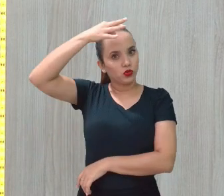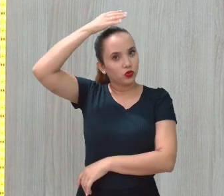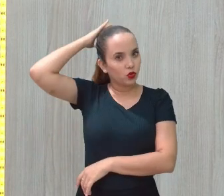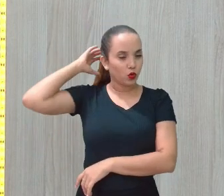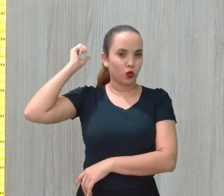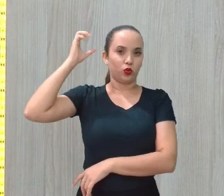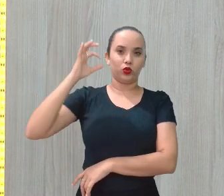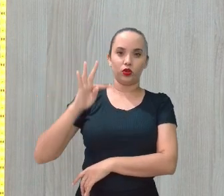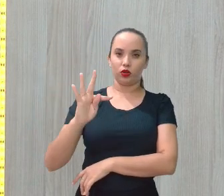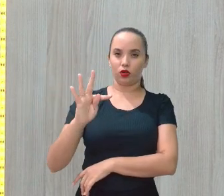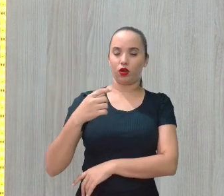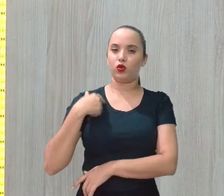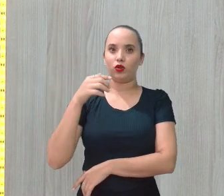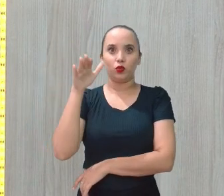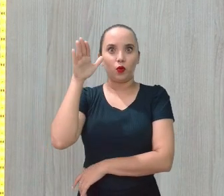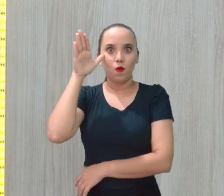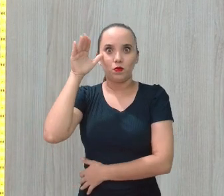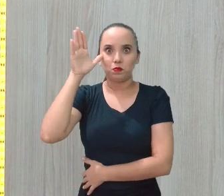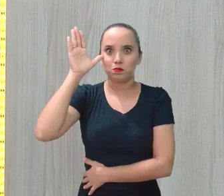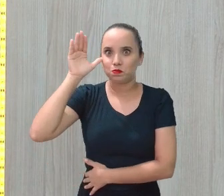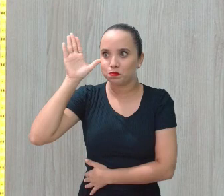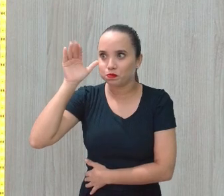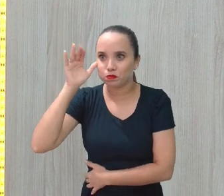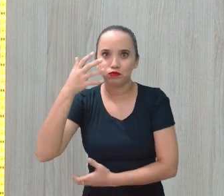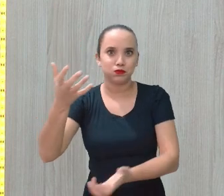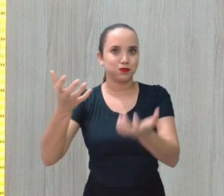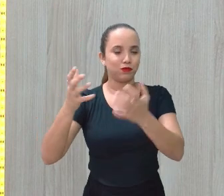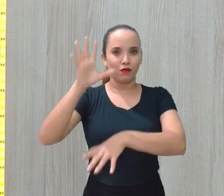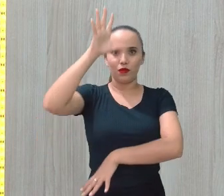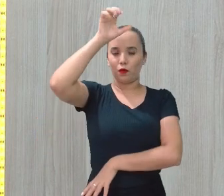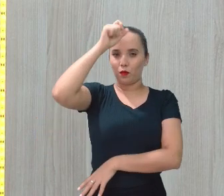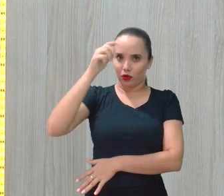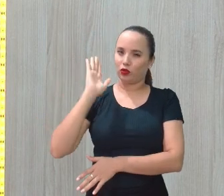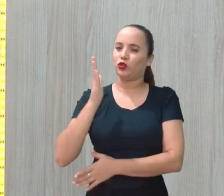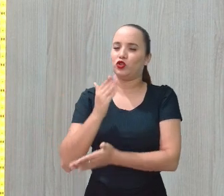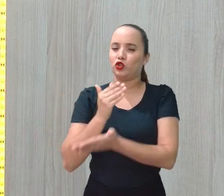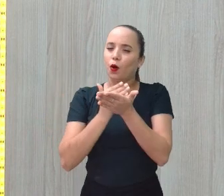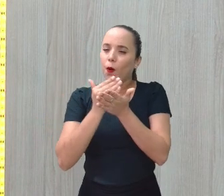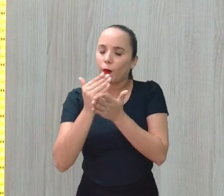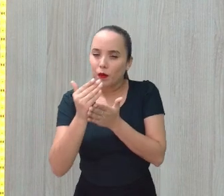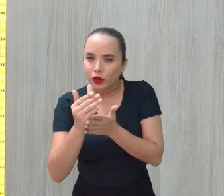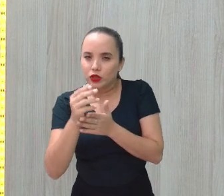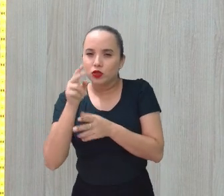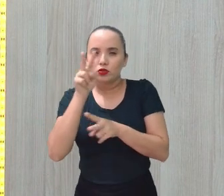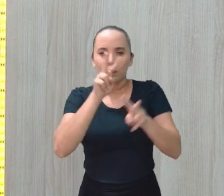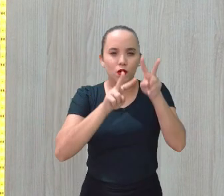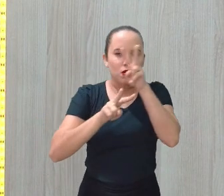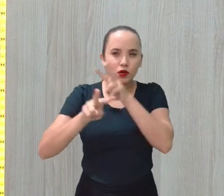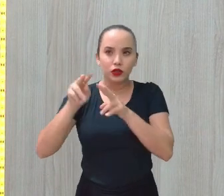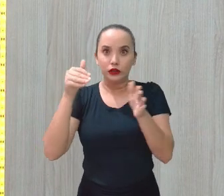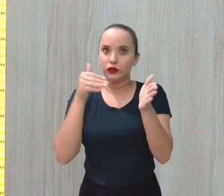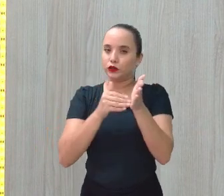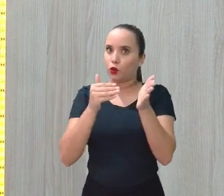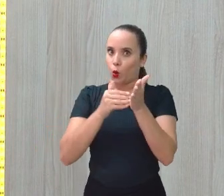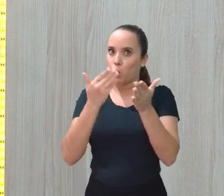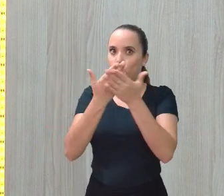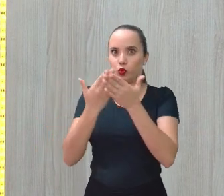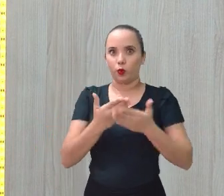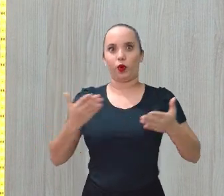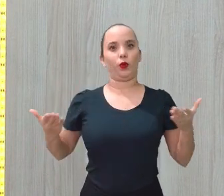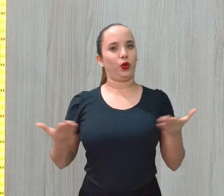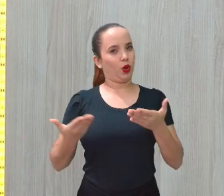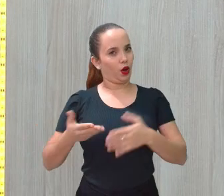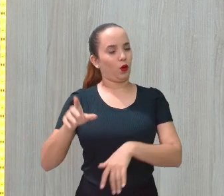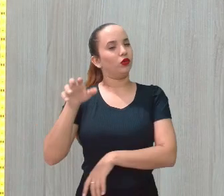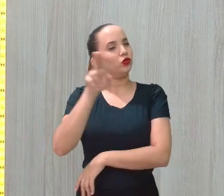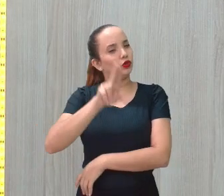curiosa para aprender essas técnicas. A gente já começou a dar uma olhadinha, né, na última aula e agora a gente vai aplicar isso,